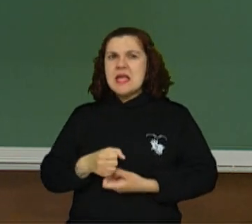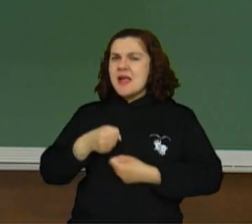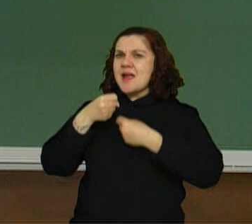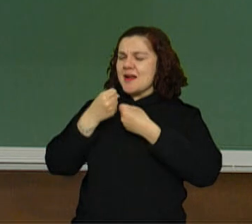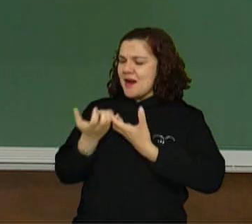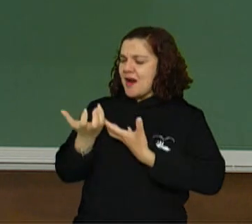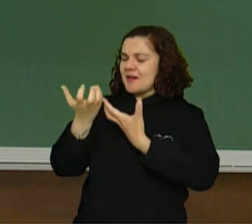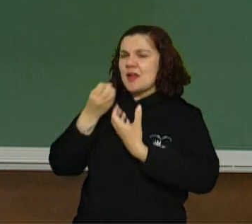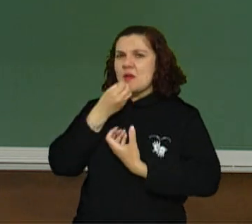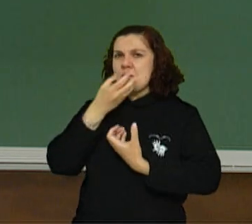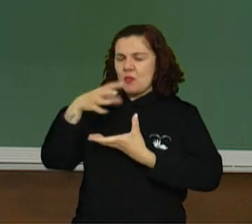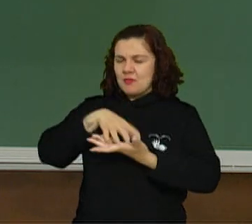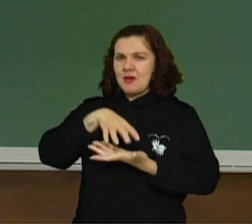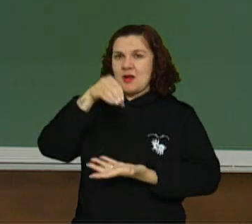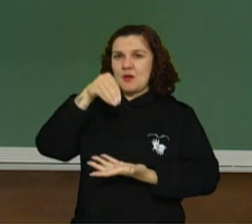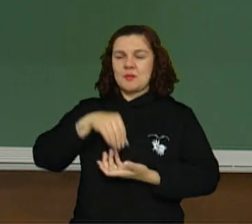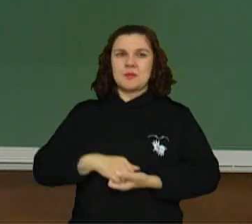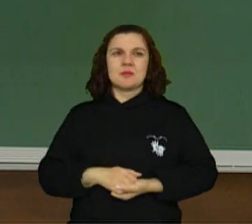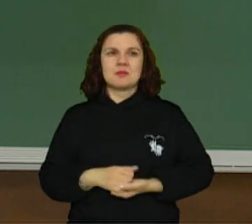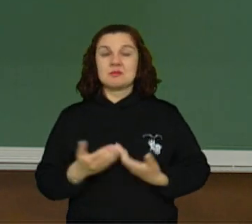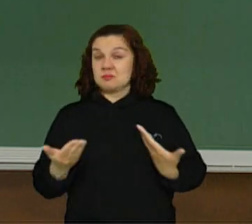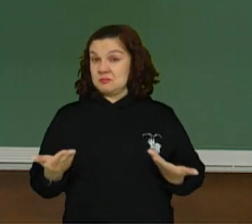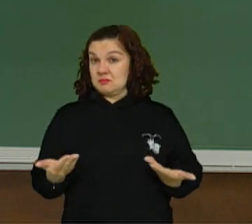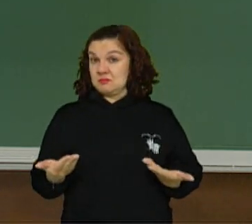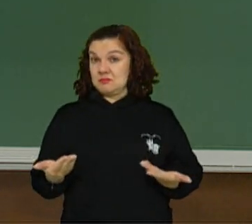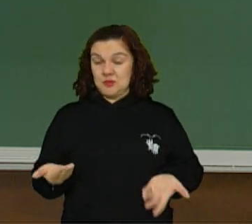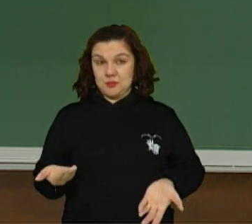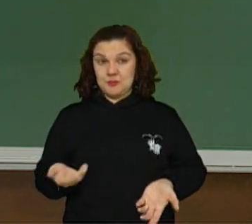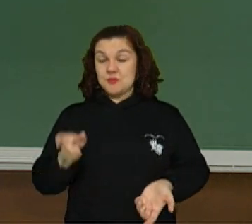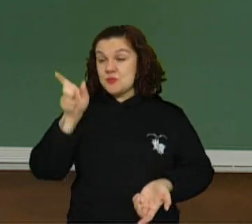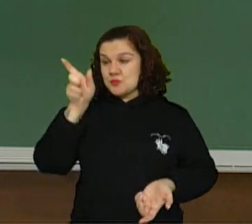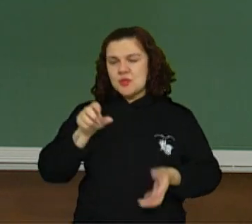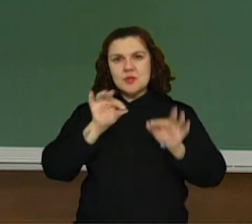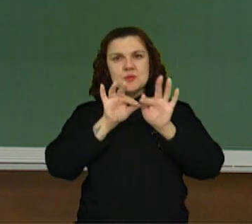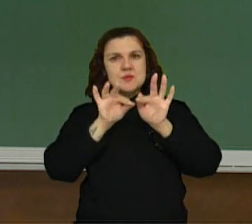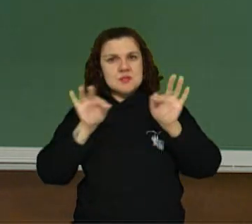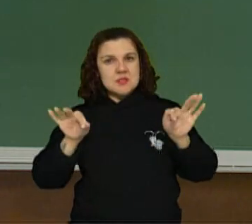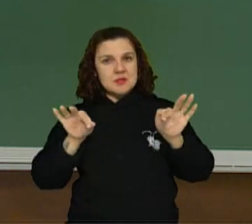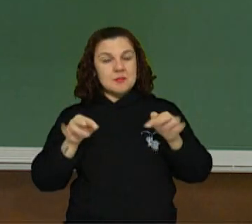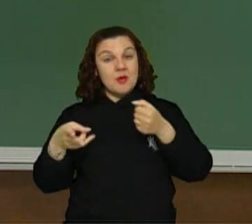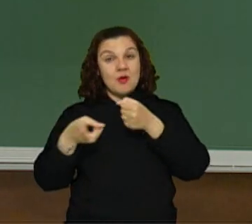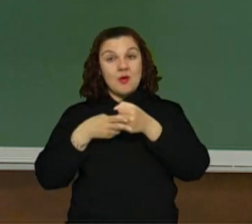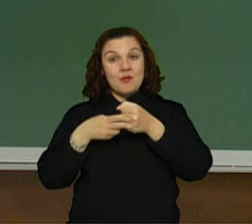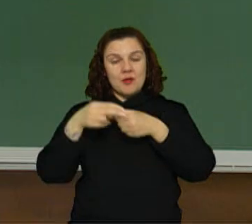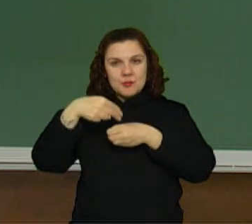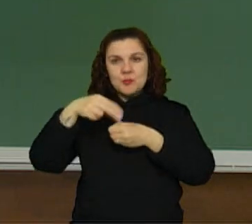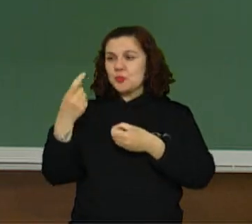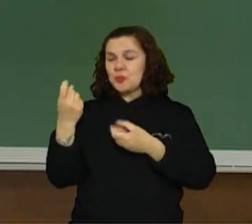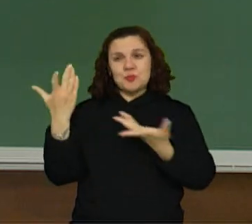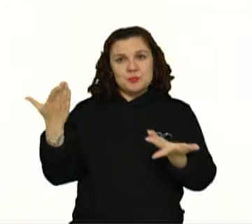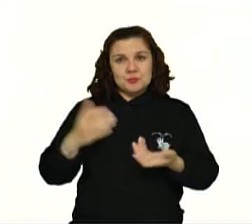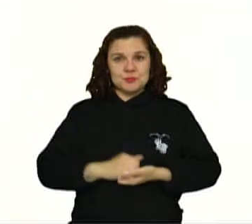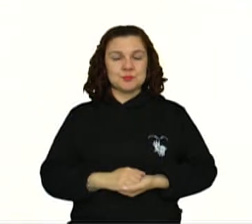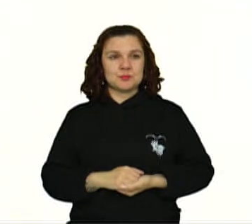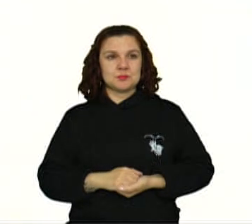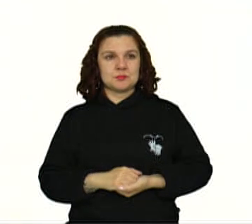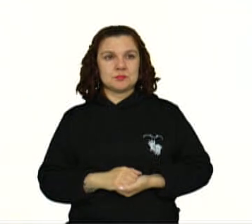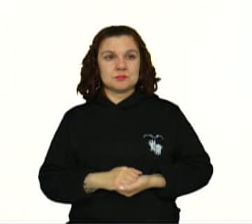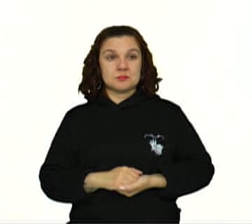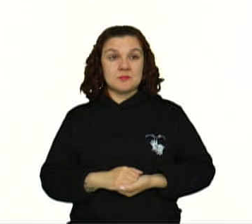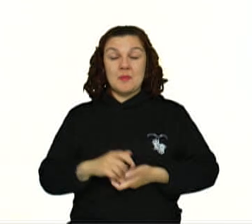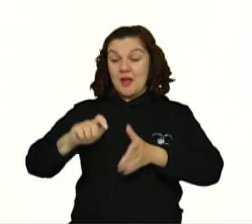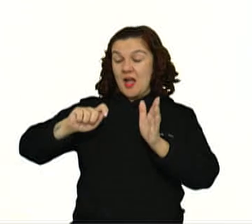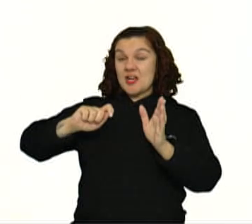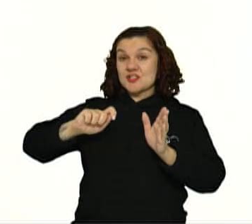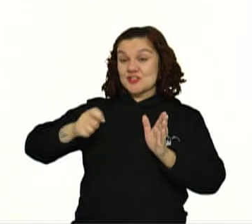Cantar faz bem para a alma, né? Então nós temos ali sujeito simples. Olha o cantar, o núcleo, né? As chaves